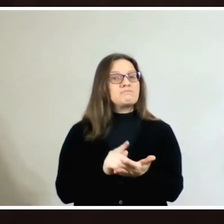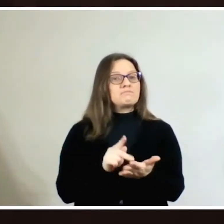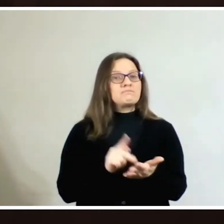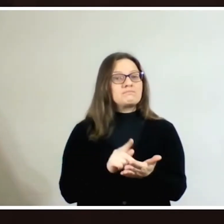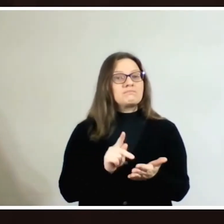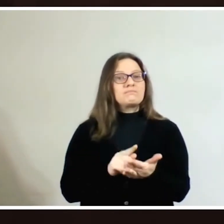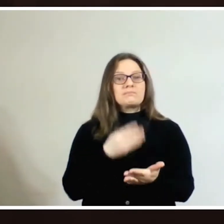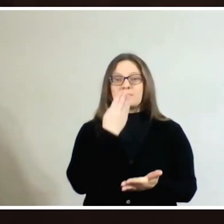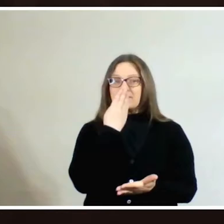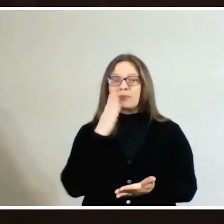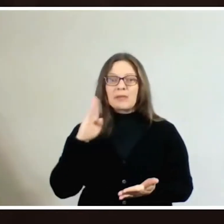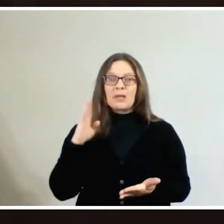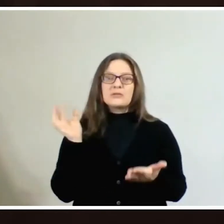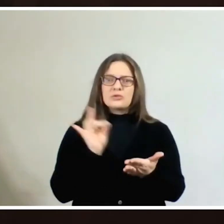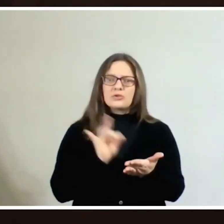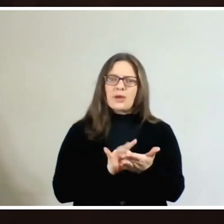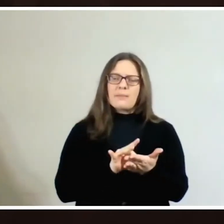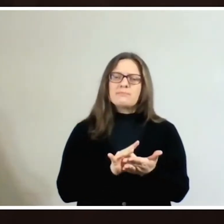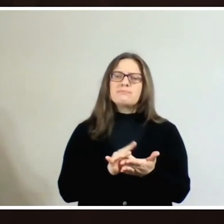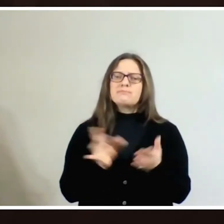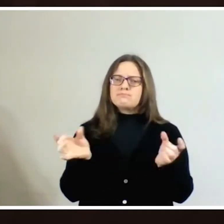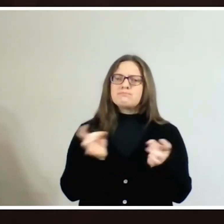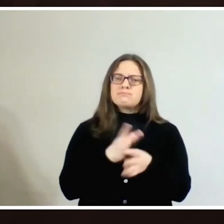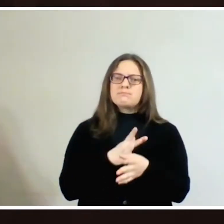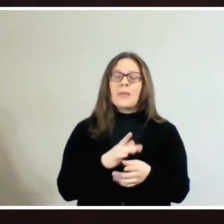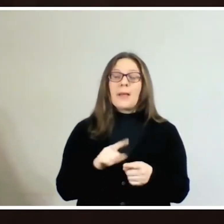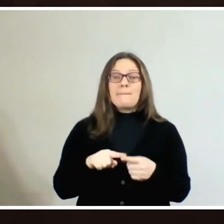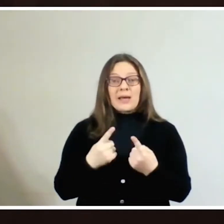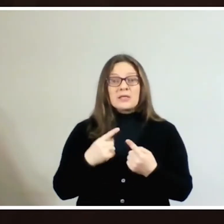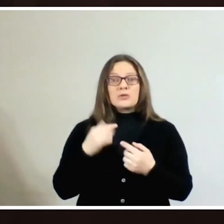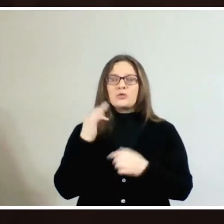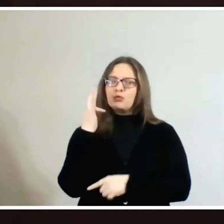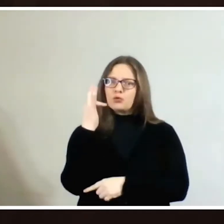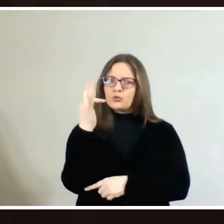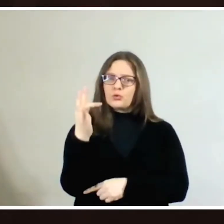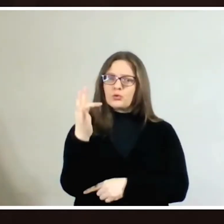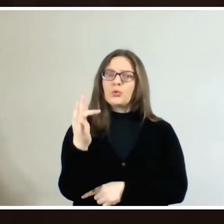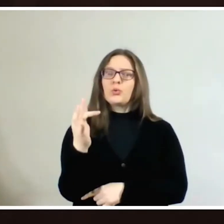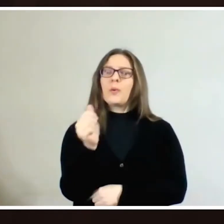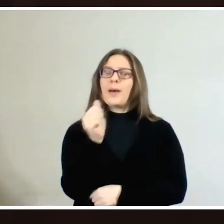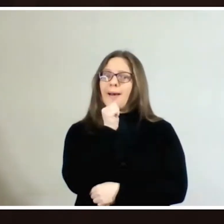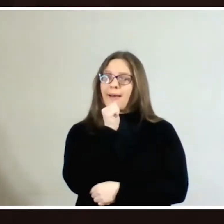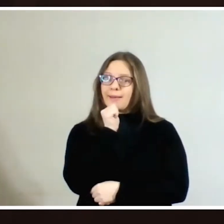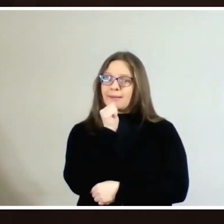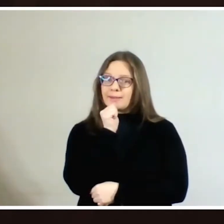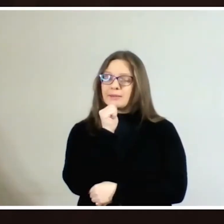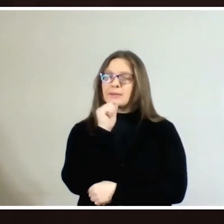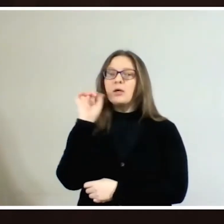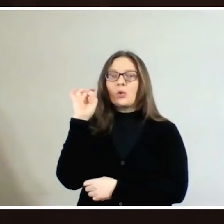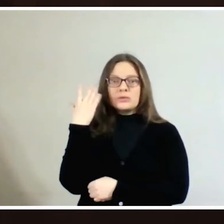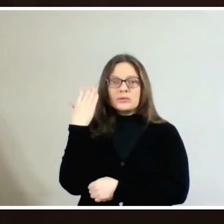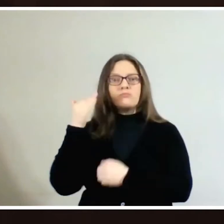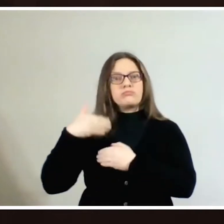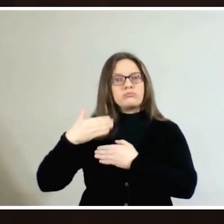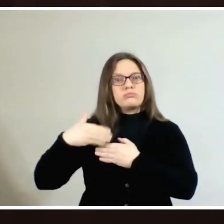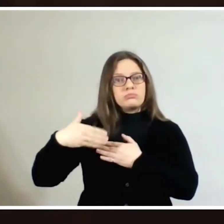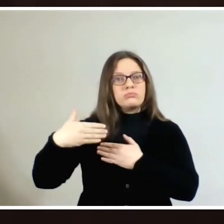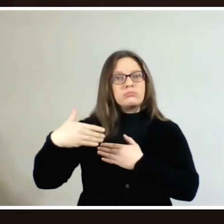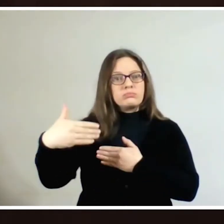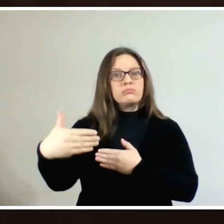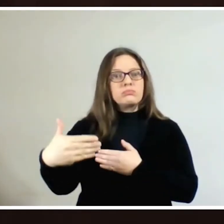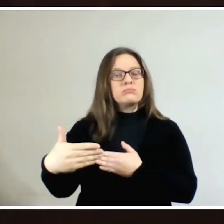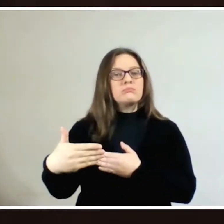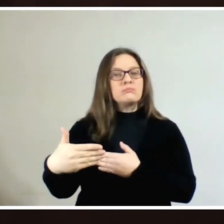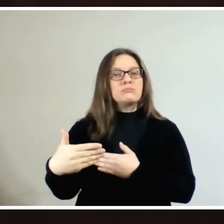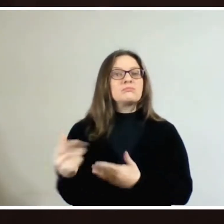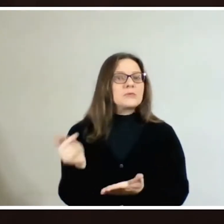E ainda as coisas por futuro haverá de acontecer, daqui para frente, as profecias se cumprirão.